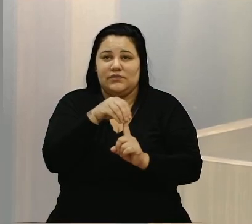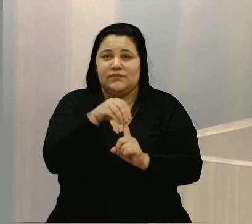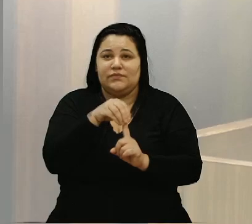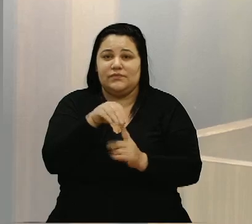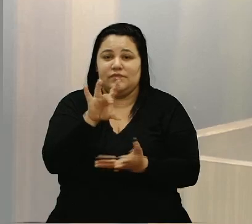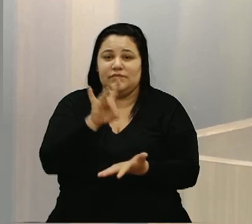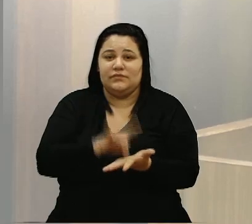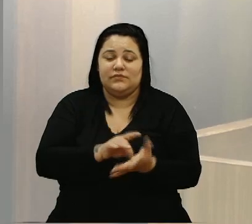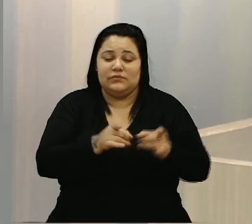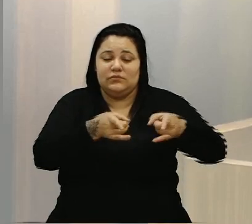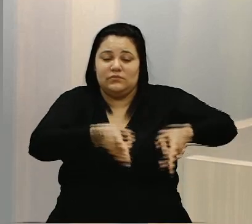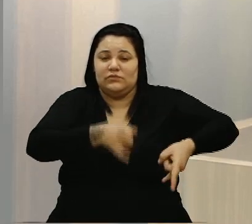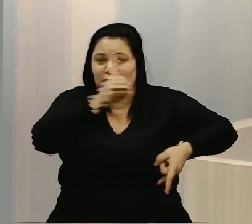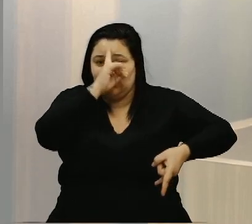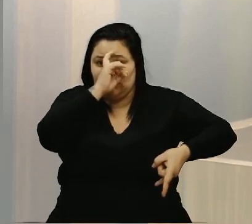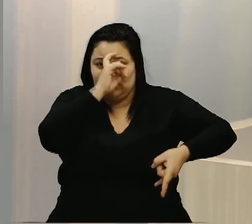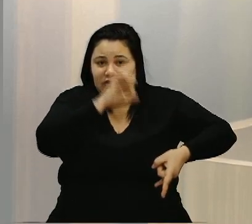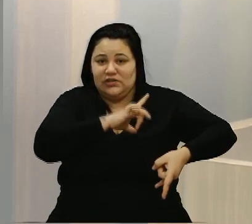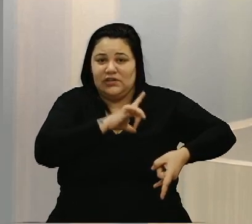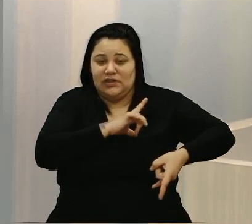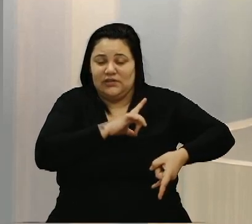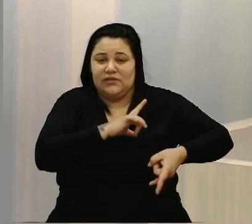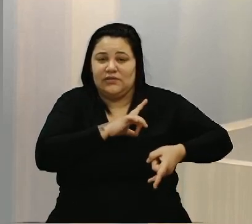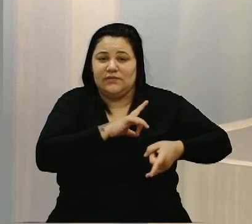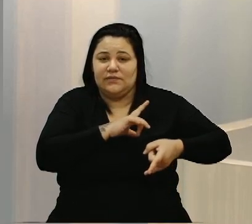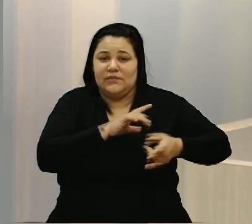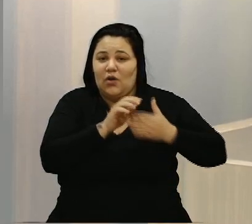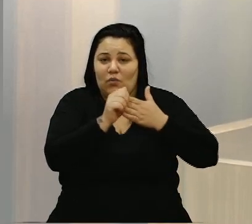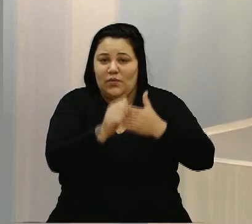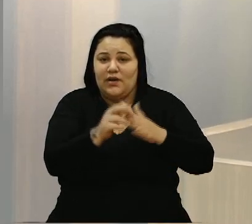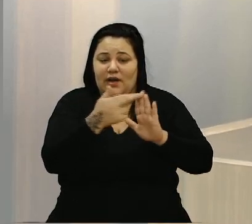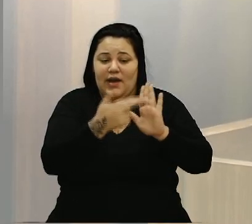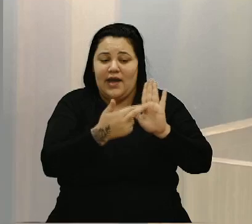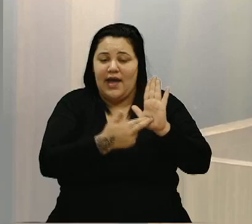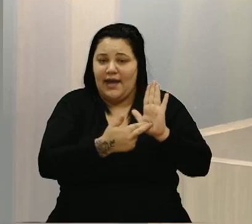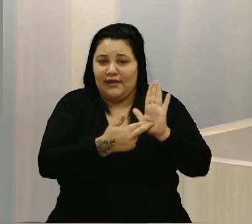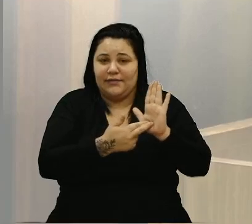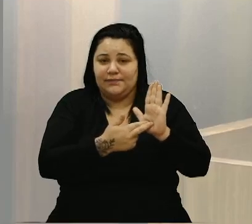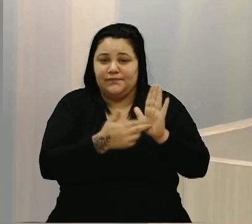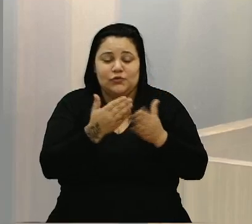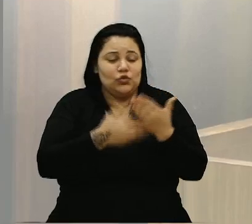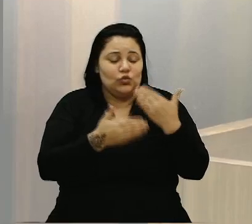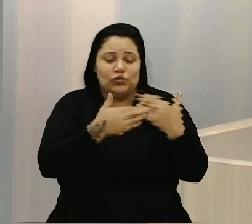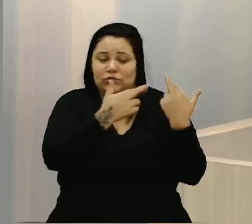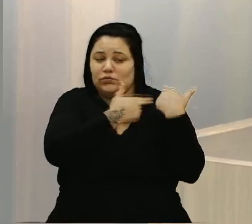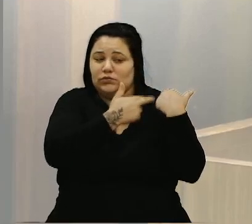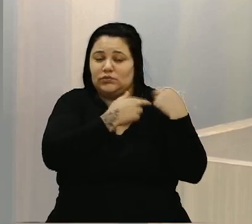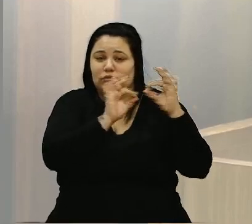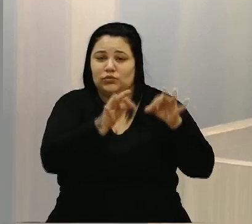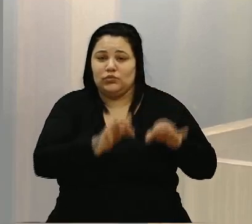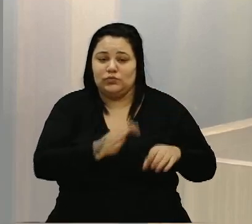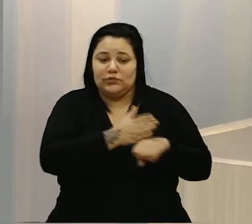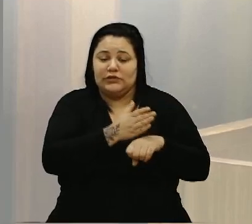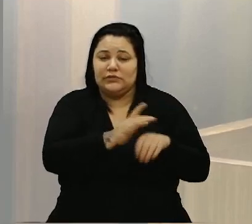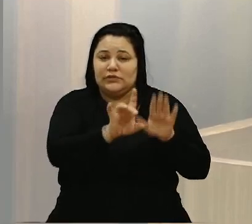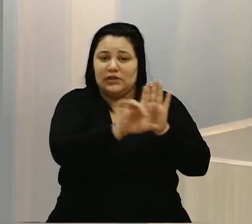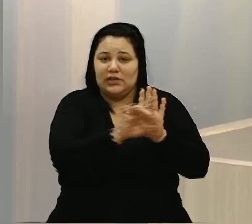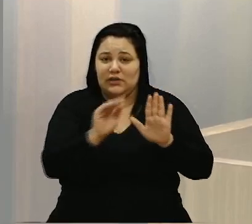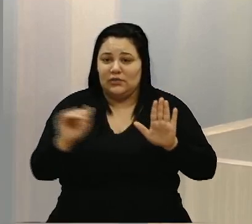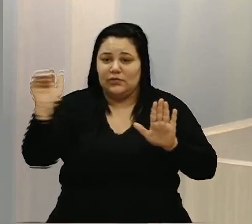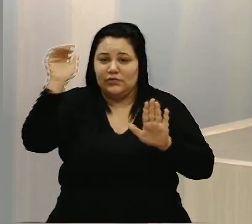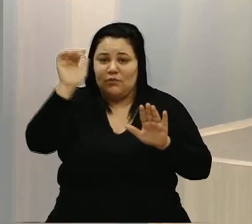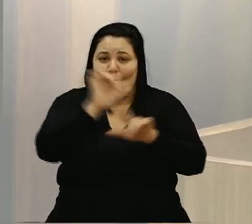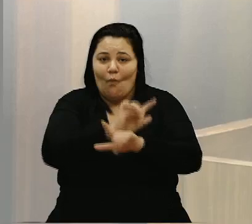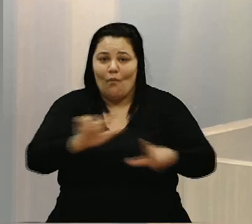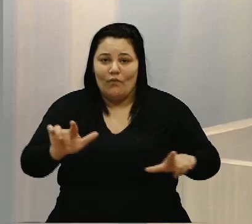leito, com responsabilidade e com autonomia garantida em lei como autoridade